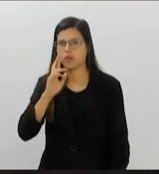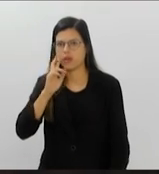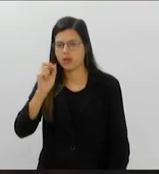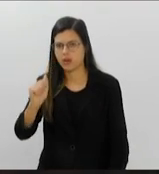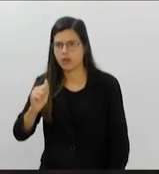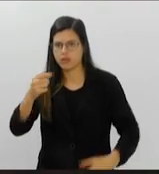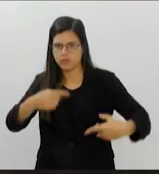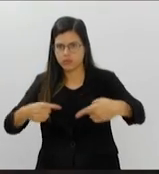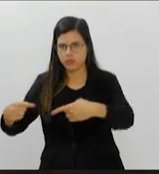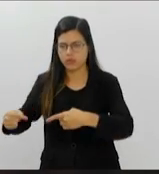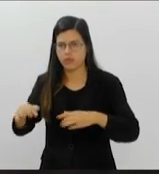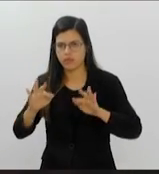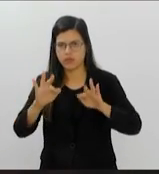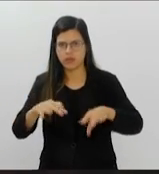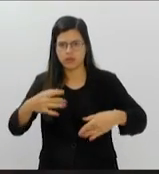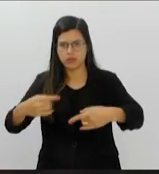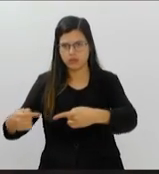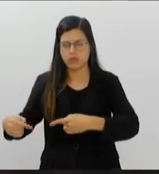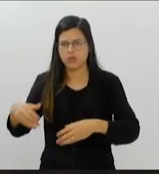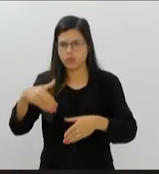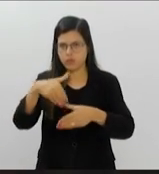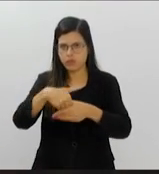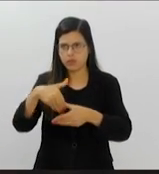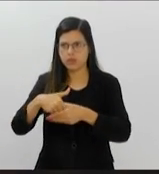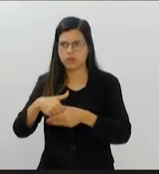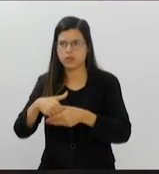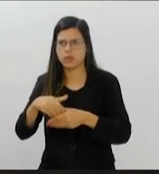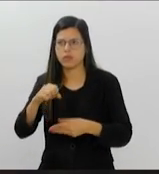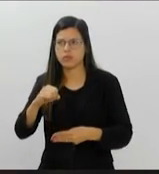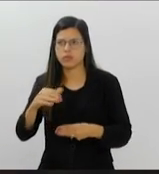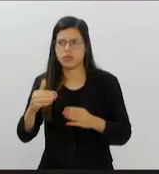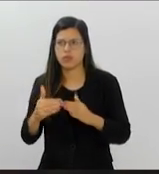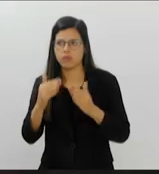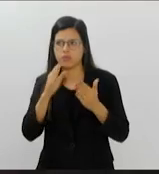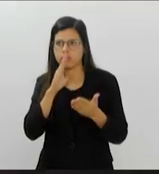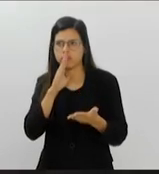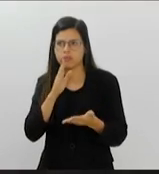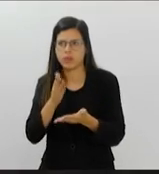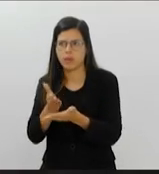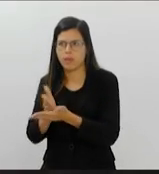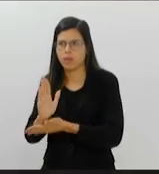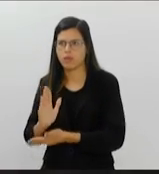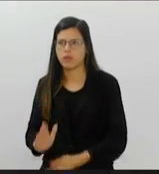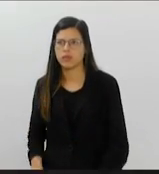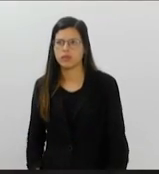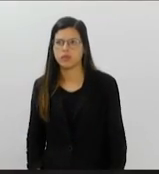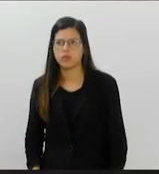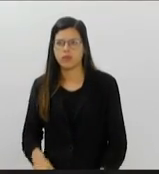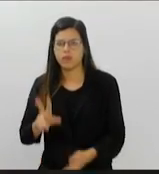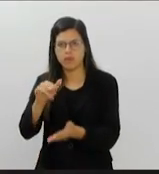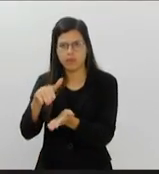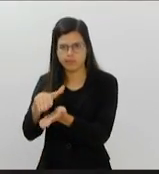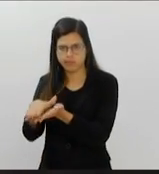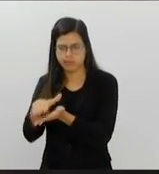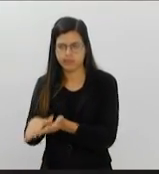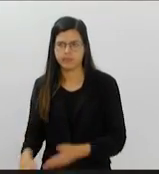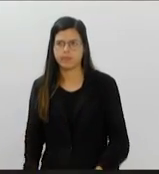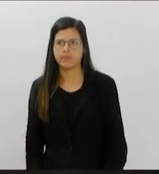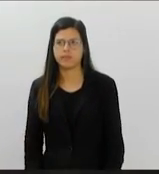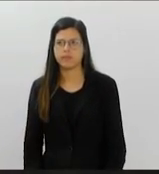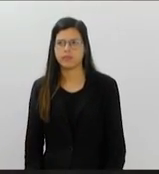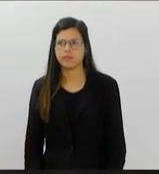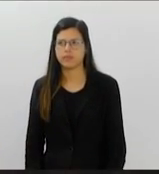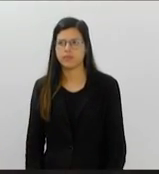quem queira discutir, encerrada a discussão. Em votação, senhores que aprovam, permaneçam como estão. Aprovado, vai a promulgação.